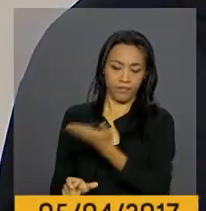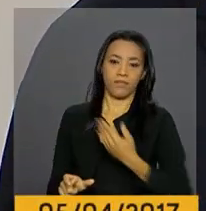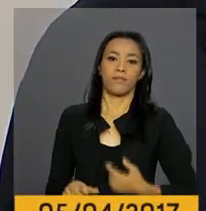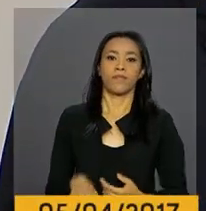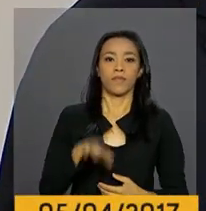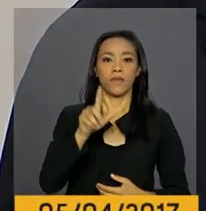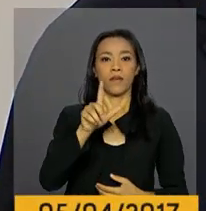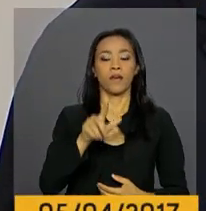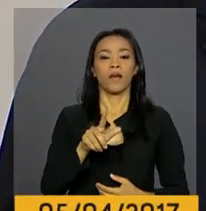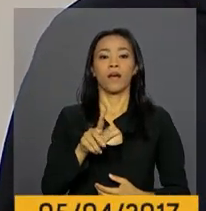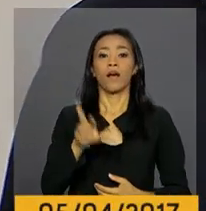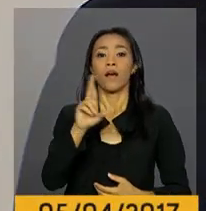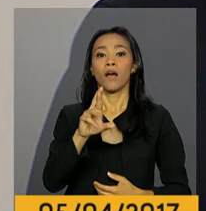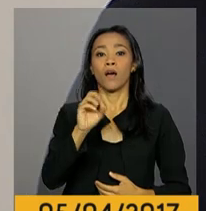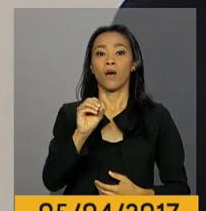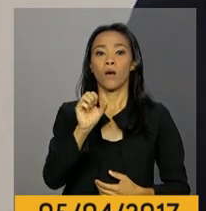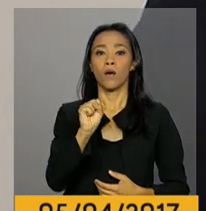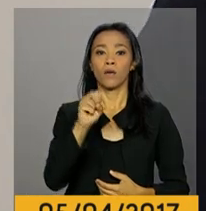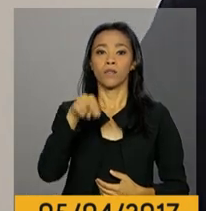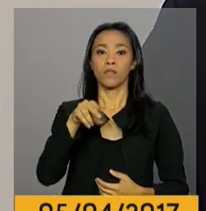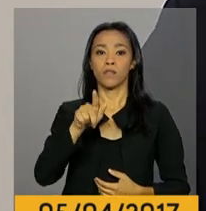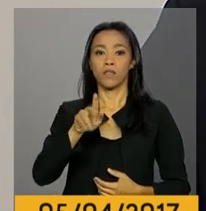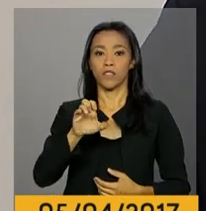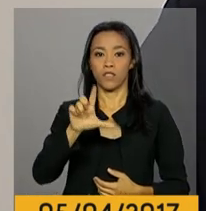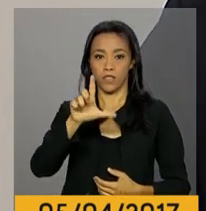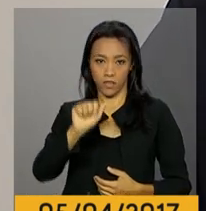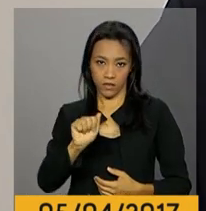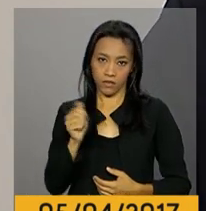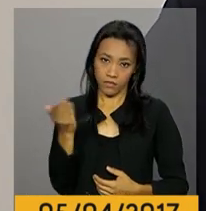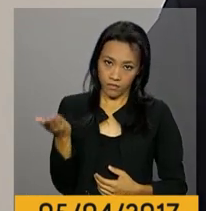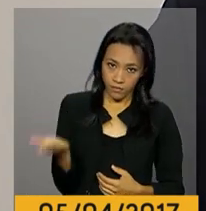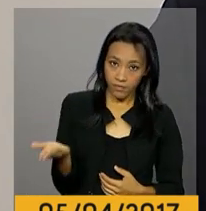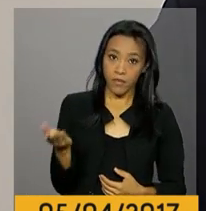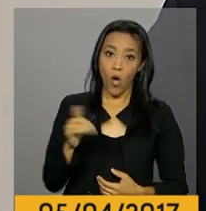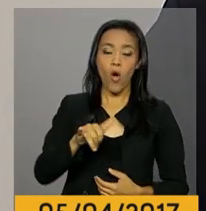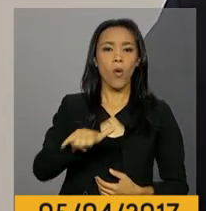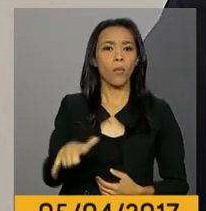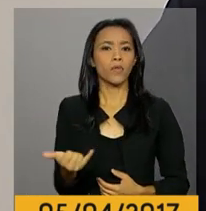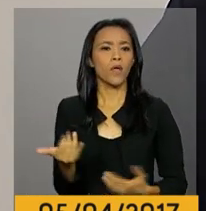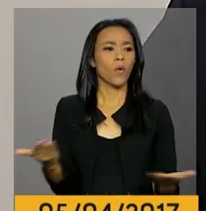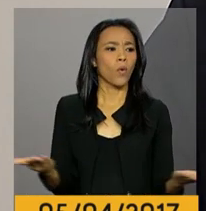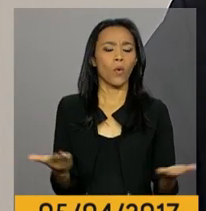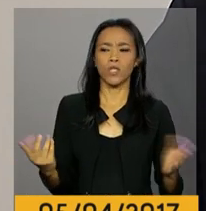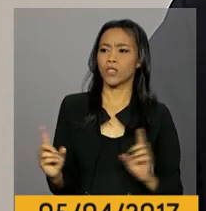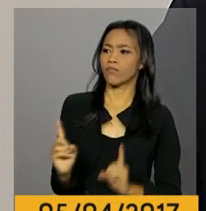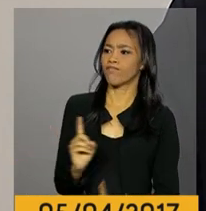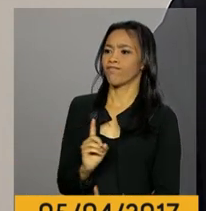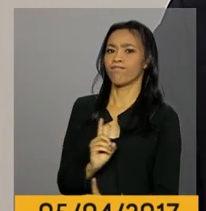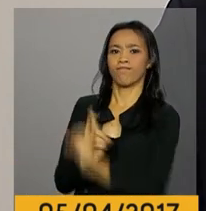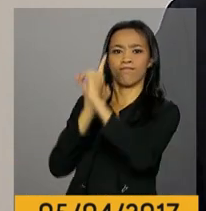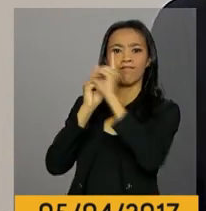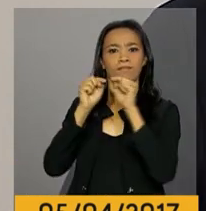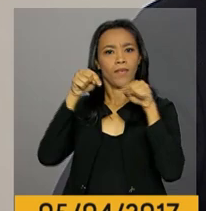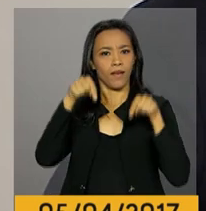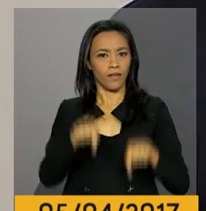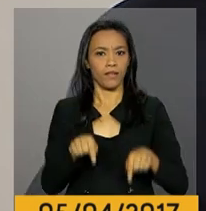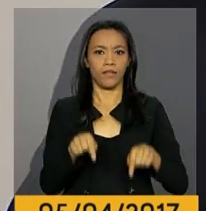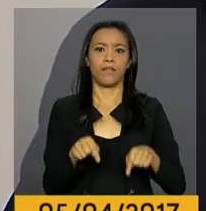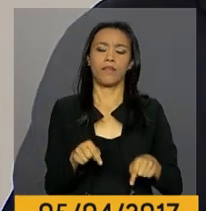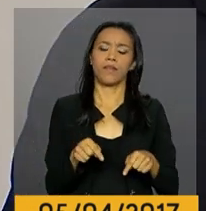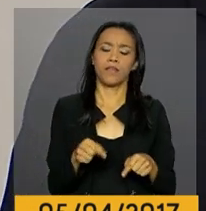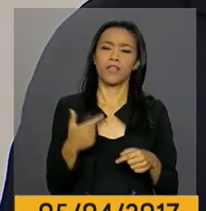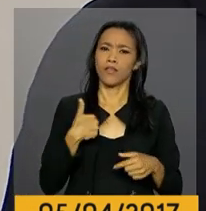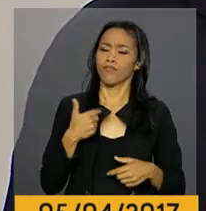Gomes pela oportunidade que está nos dando de ter este encontro de muita